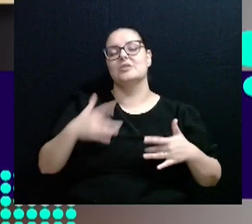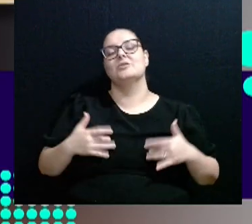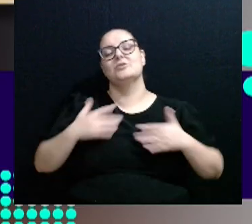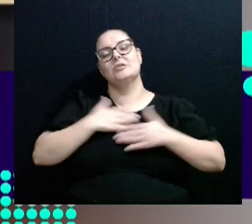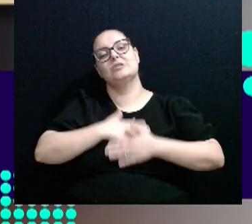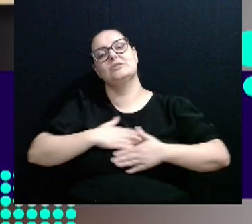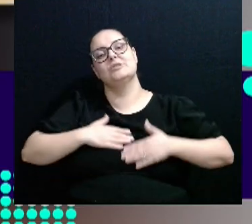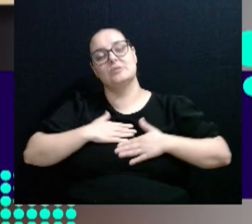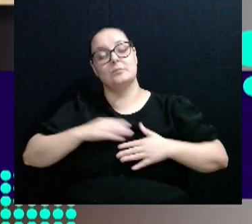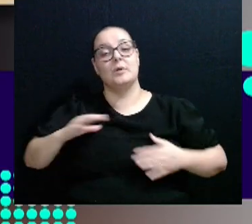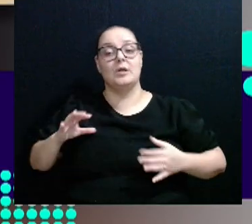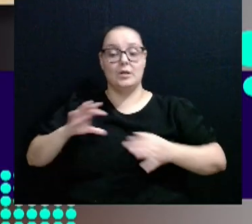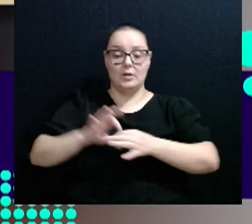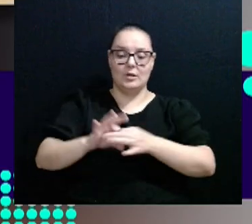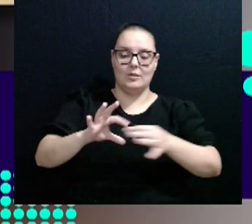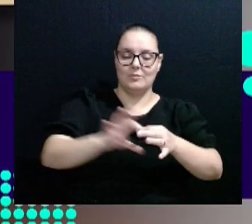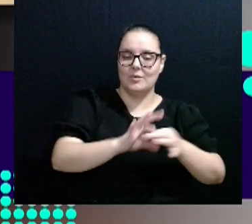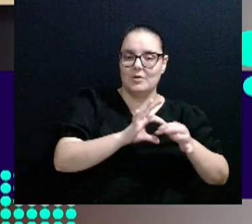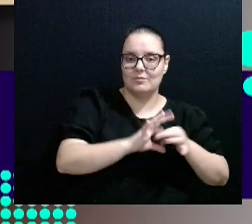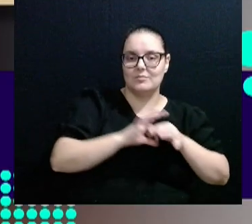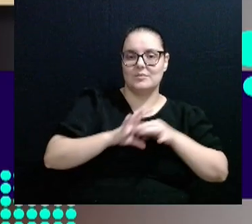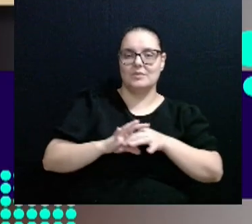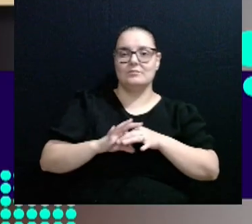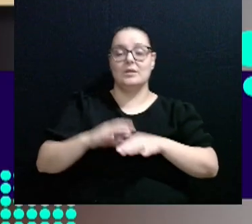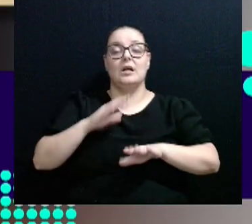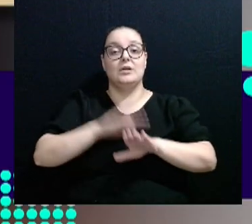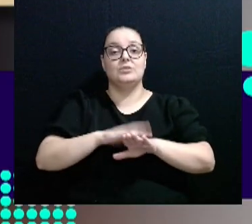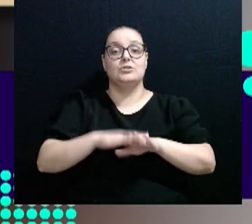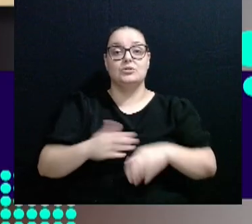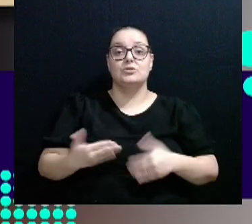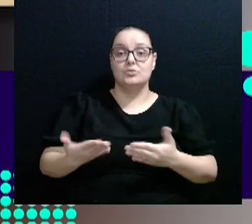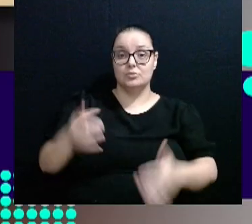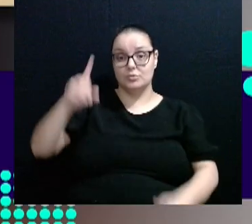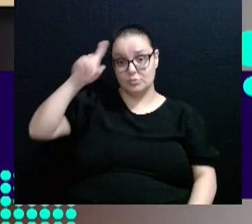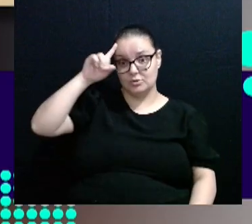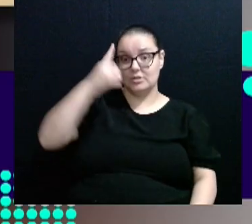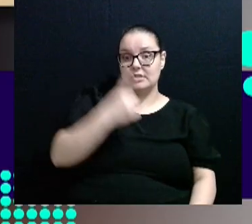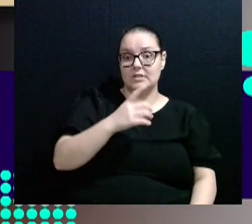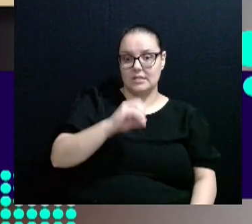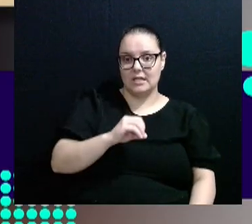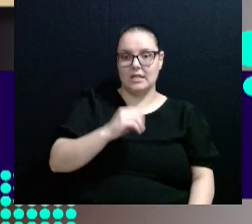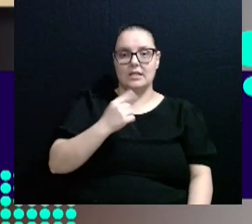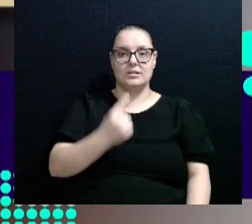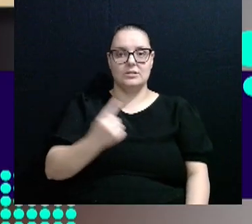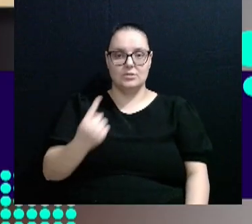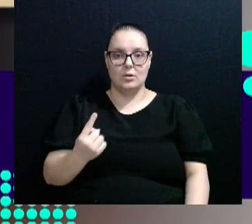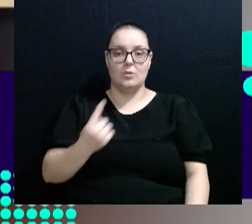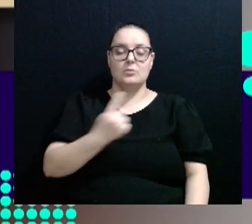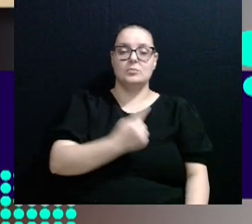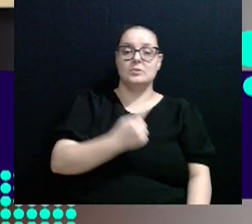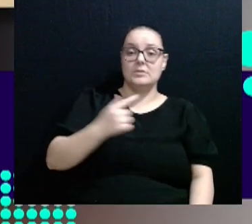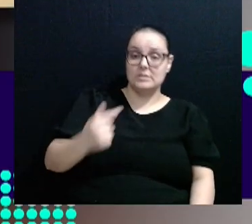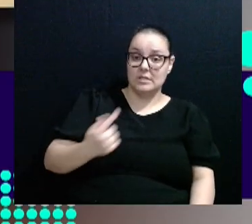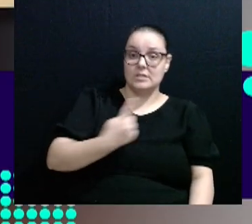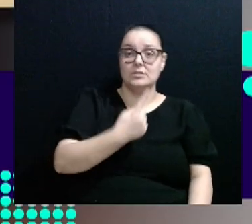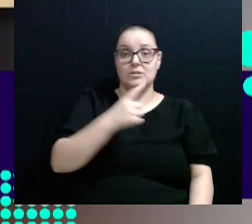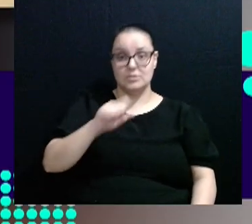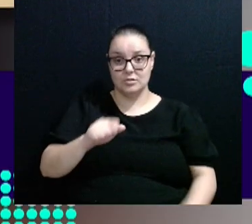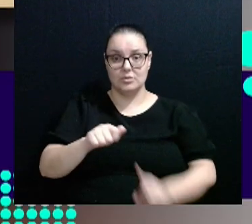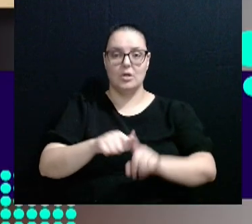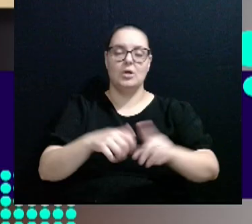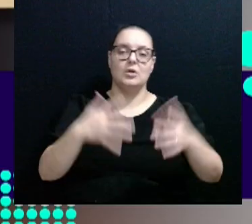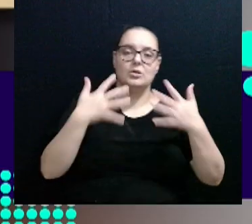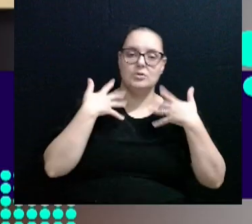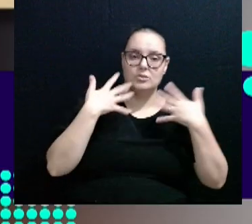conexão. A atividade é oferecida nos dias 10, 11, 17 e 18 de janeiro, à 1h30